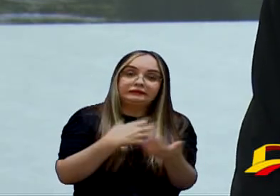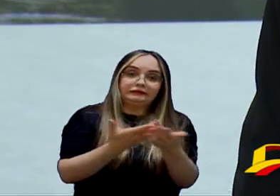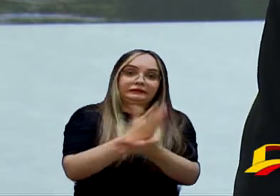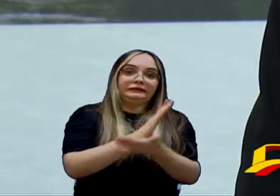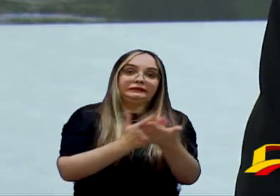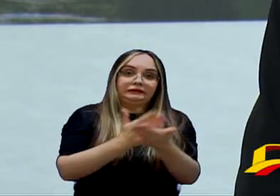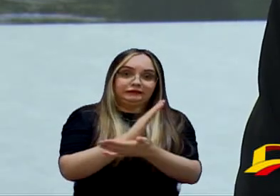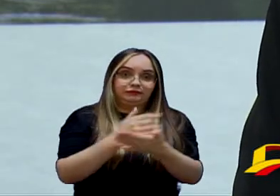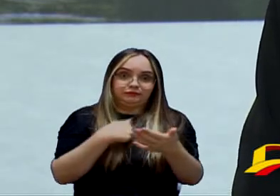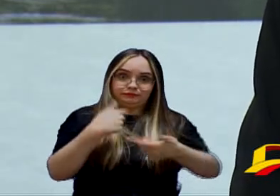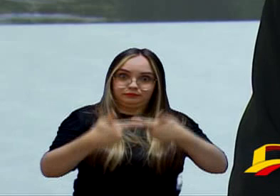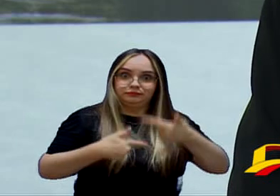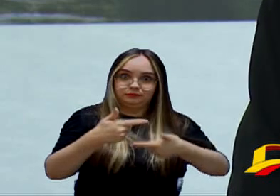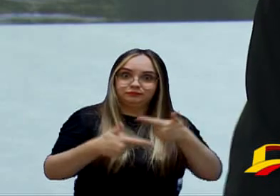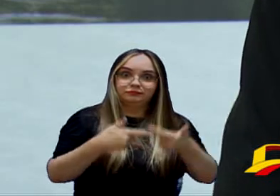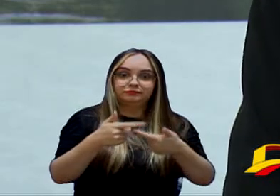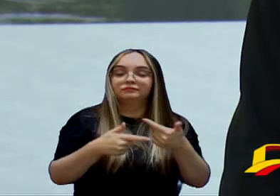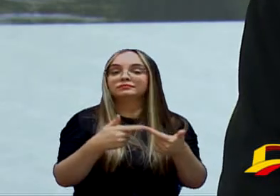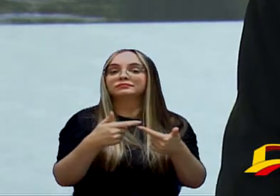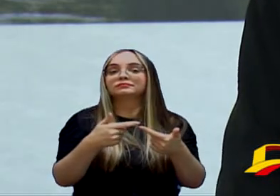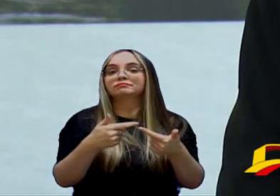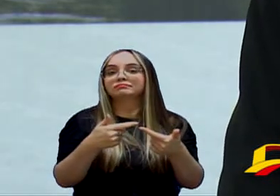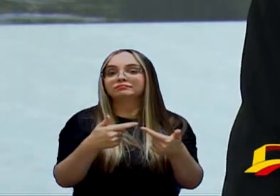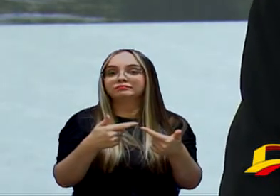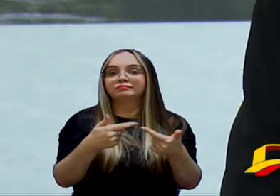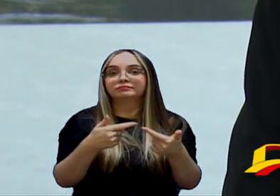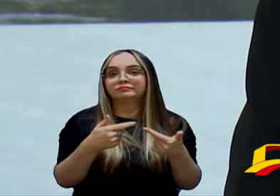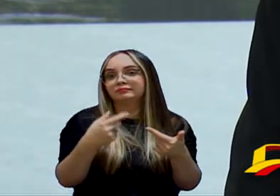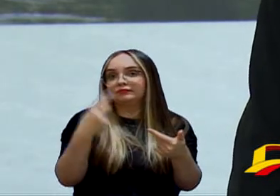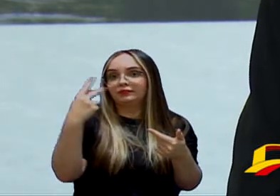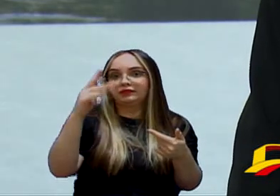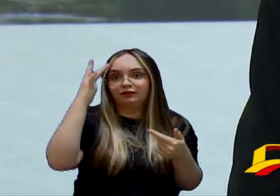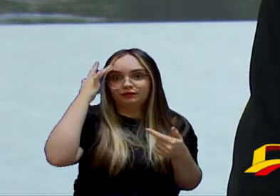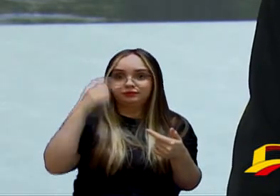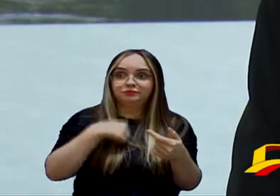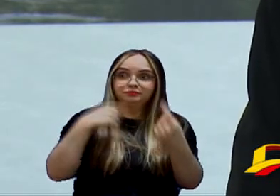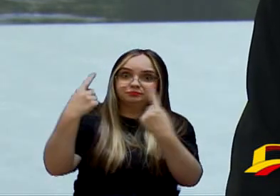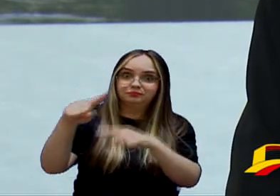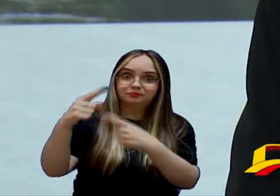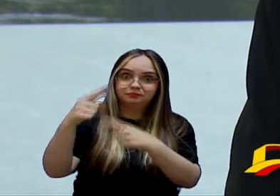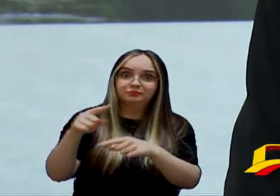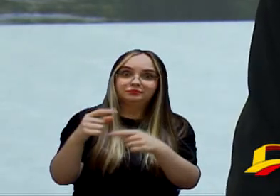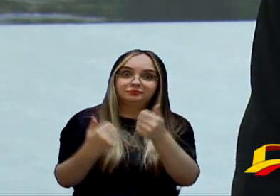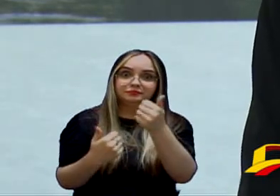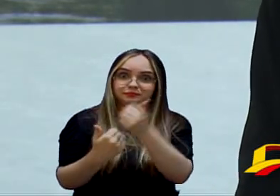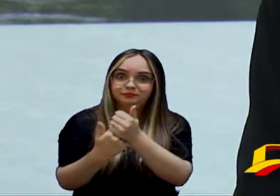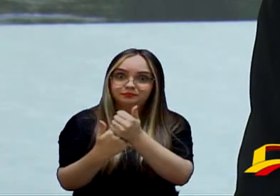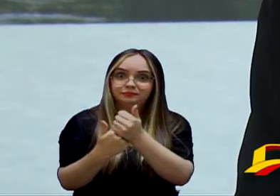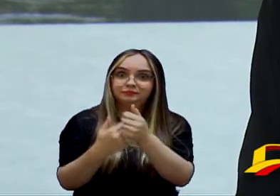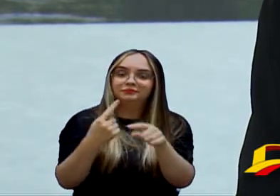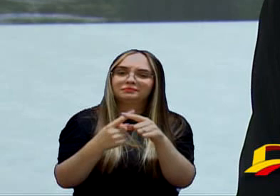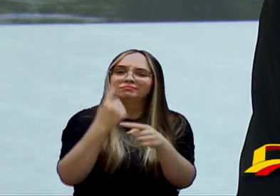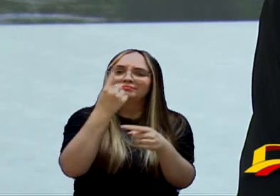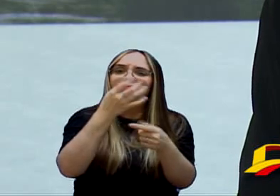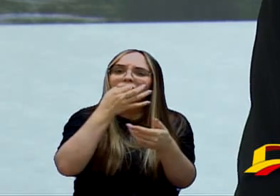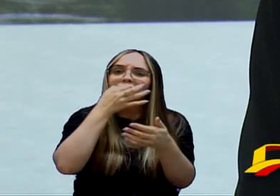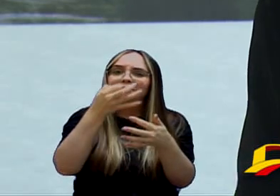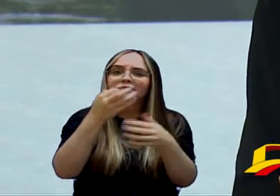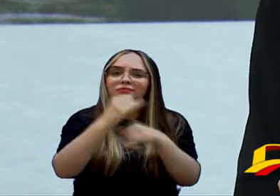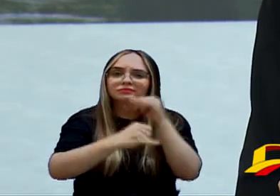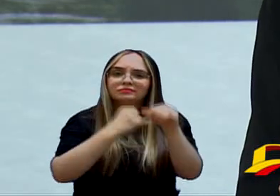ameaçado com o nosso mandato ao modo de perseguir uma assessora porque fez um comentário